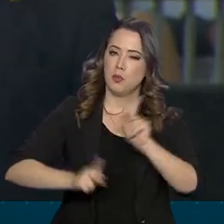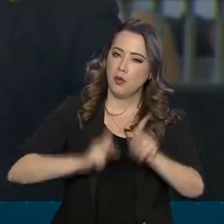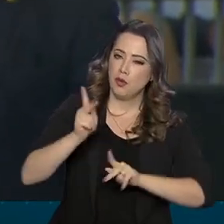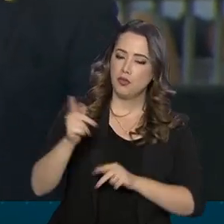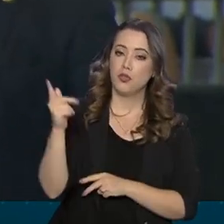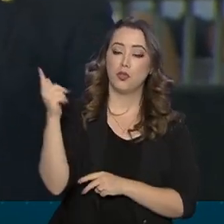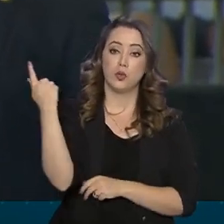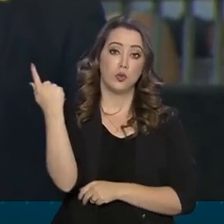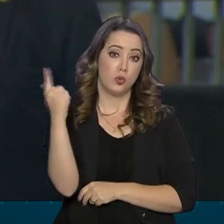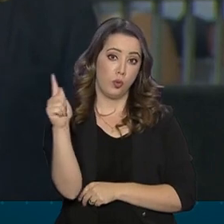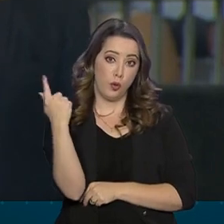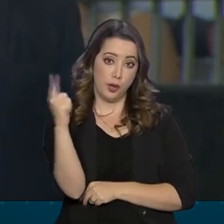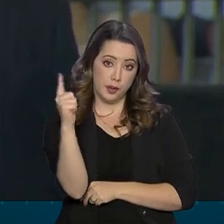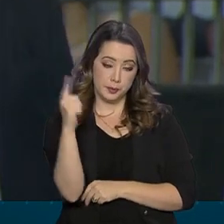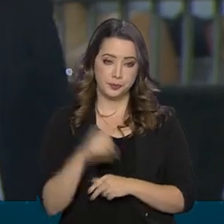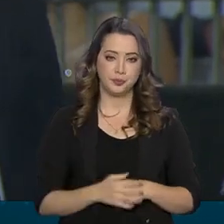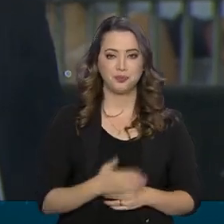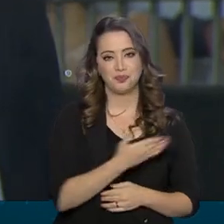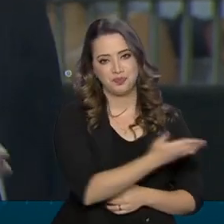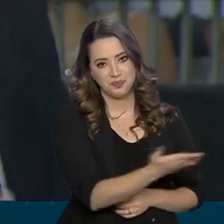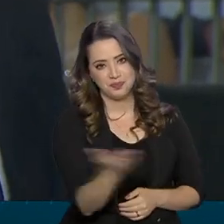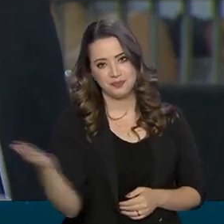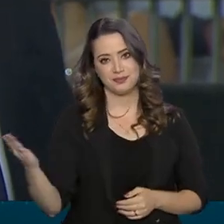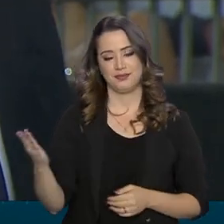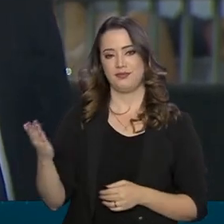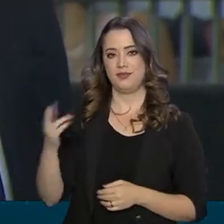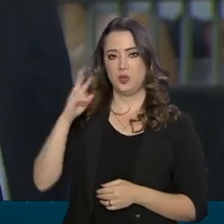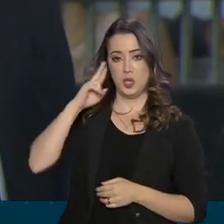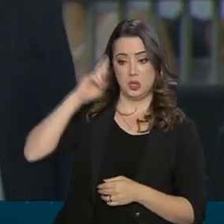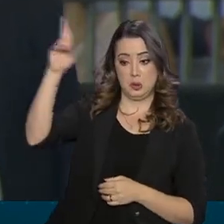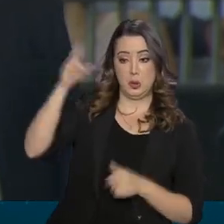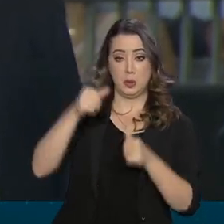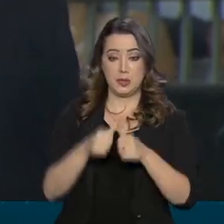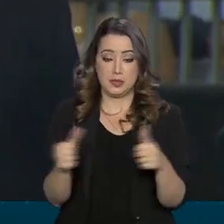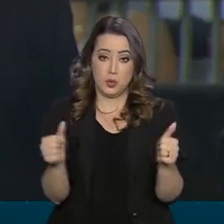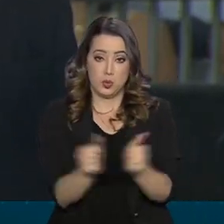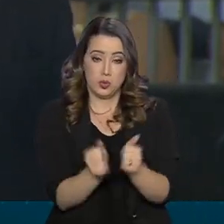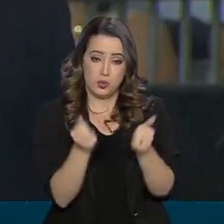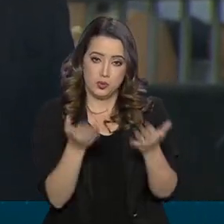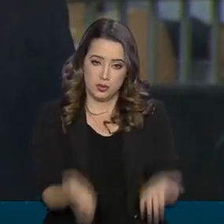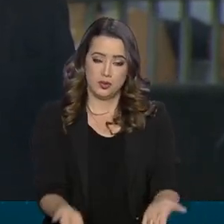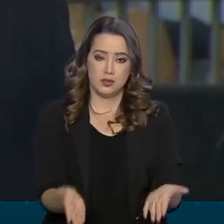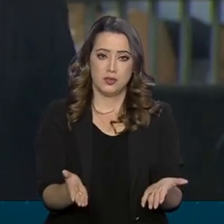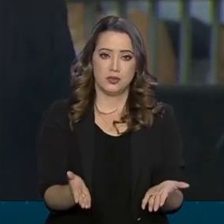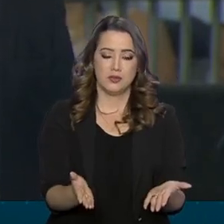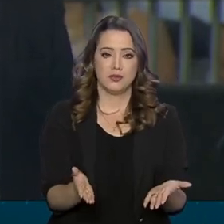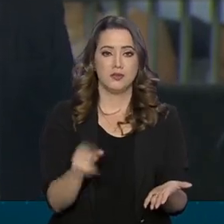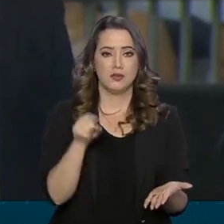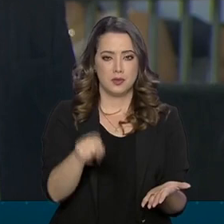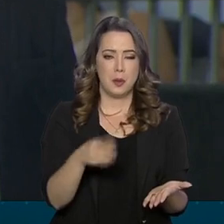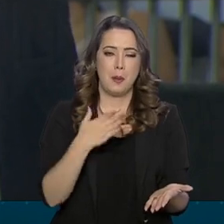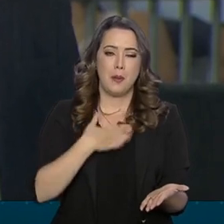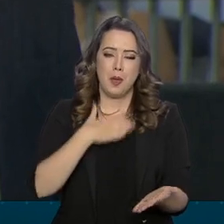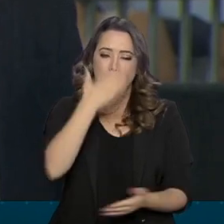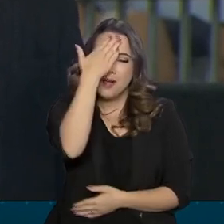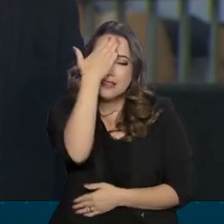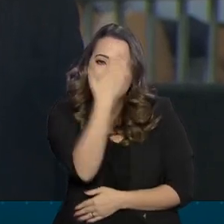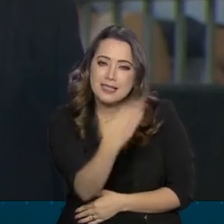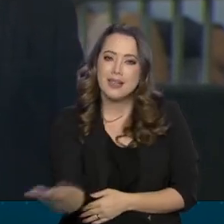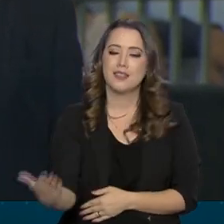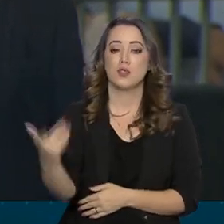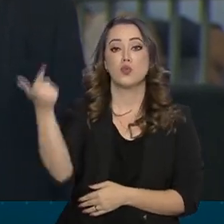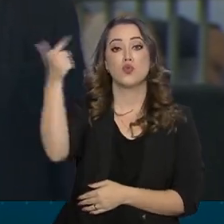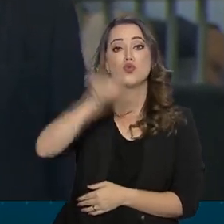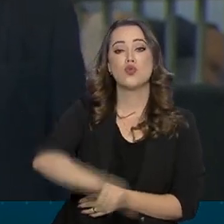goiano. Meus aspirantes, autoridades aqui presentes, já nominadas, meu muito obrigado mais uma